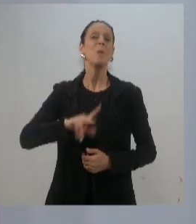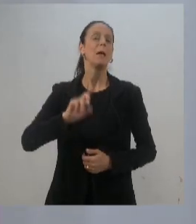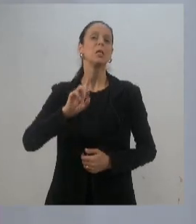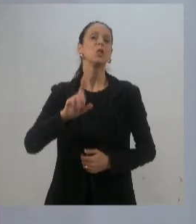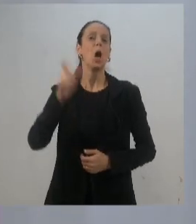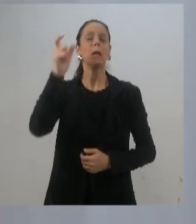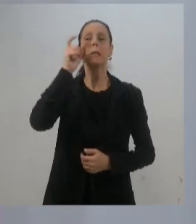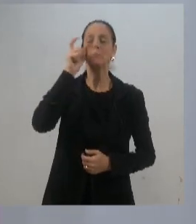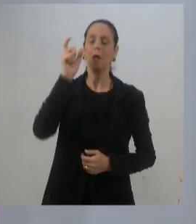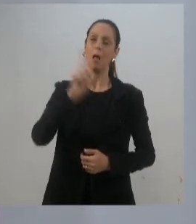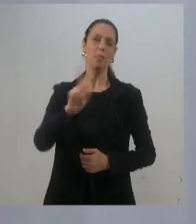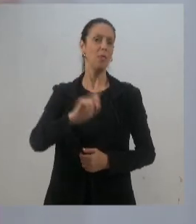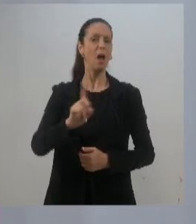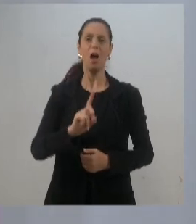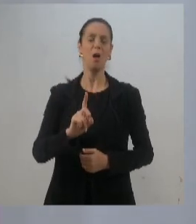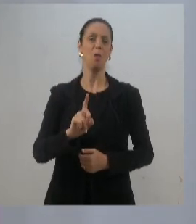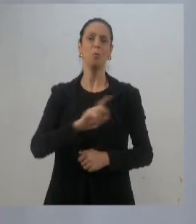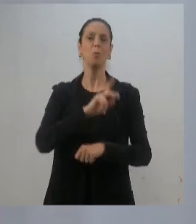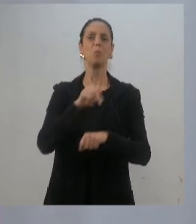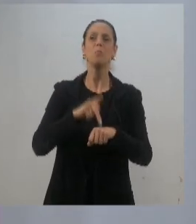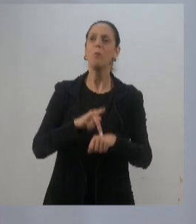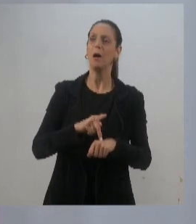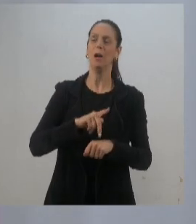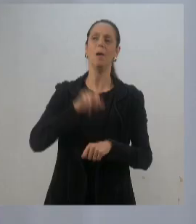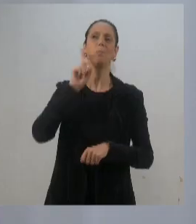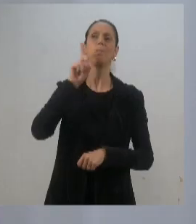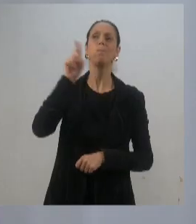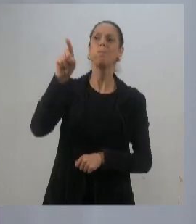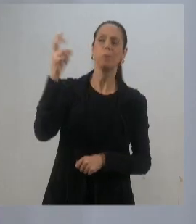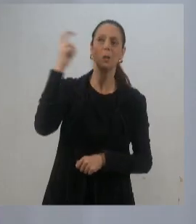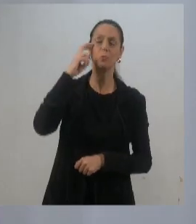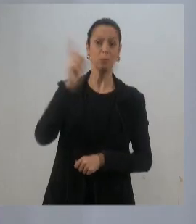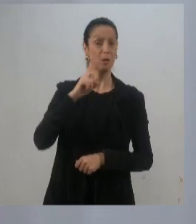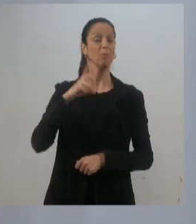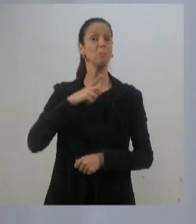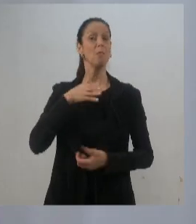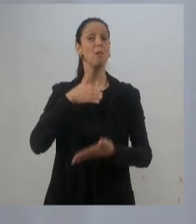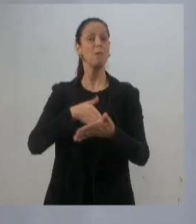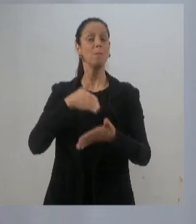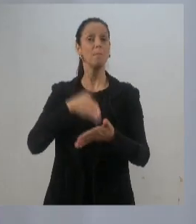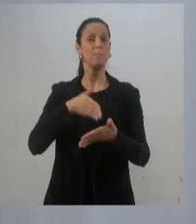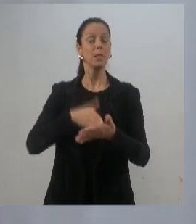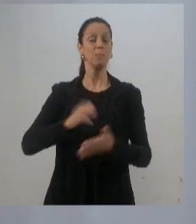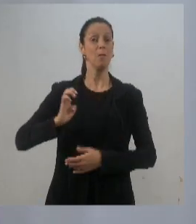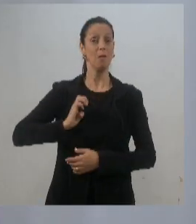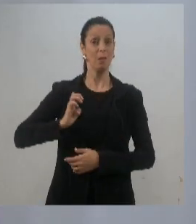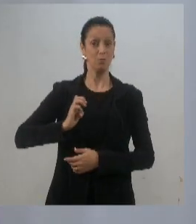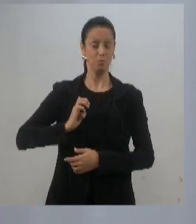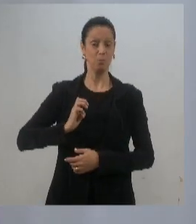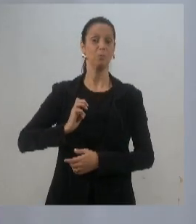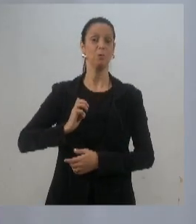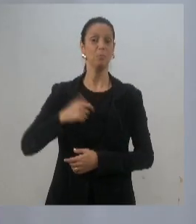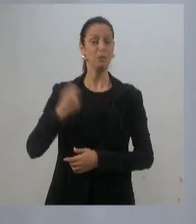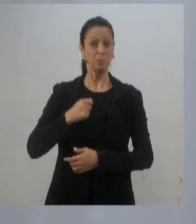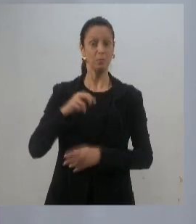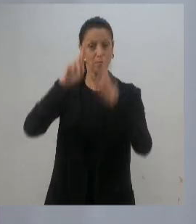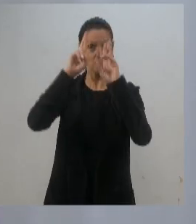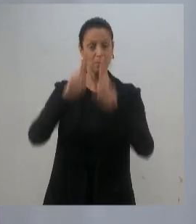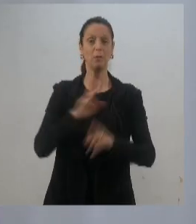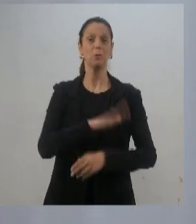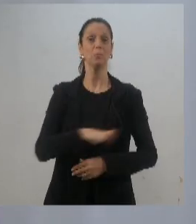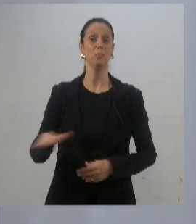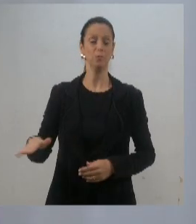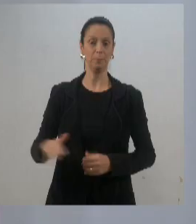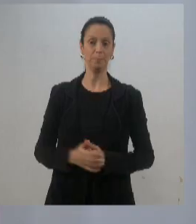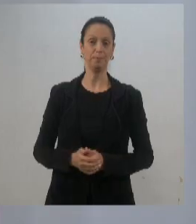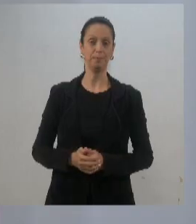datas, culturas estrangeiras, não. Mas há limites éticos e legais quando nós falamos da infância.